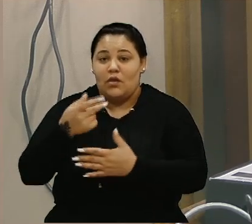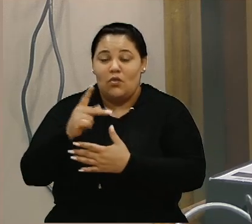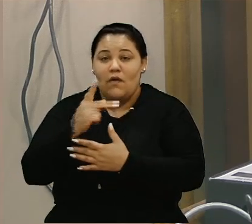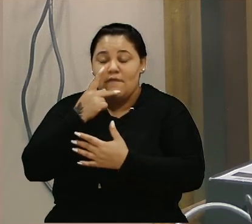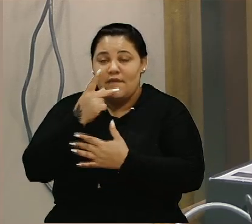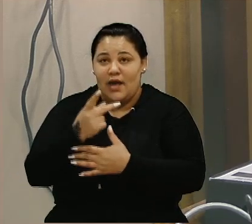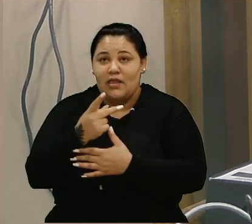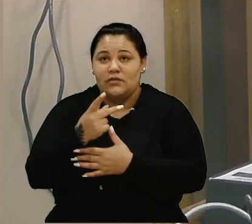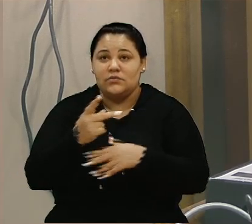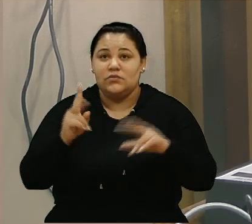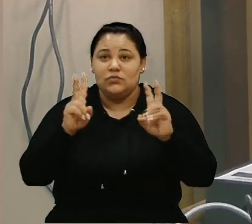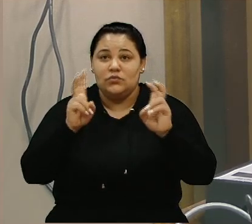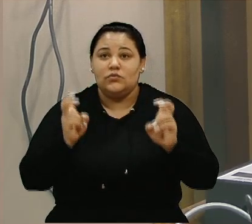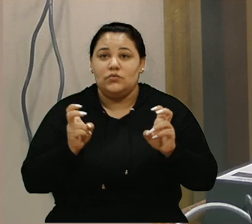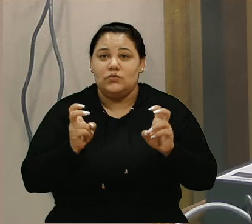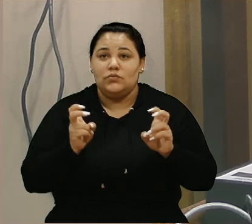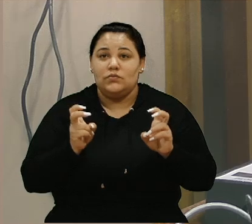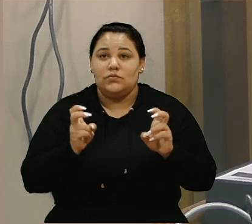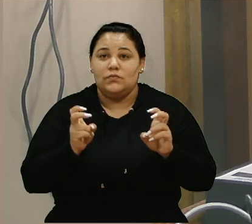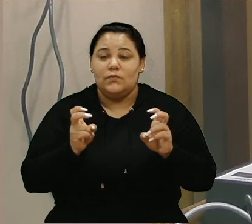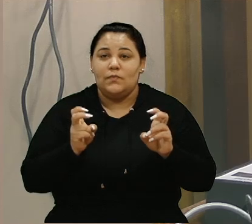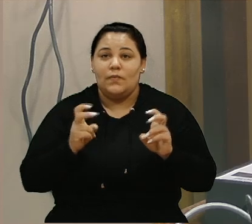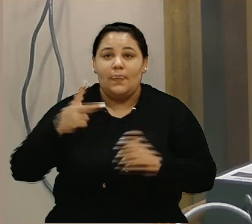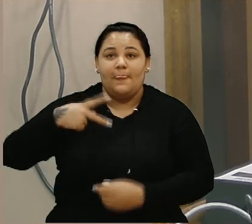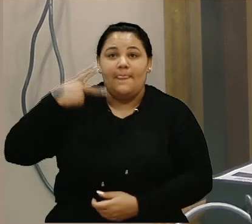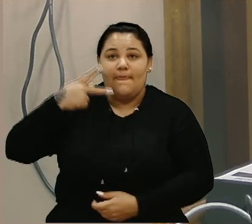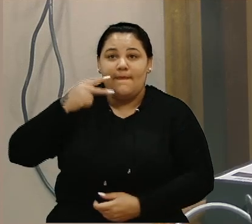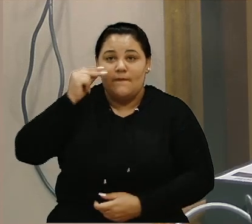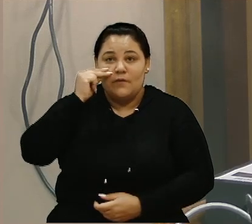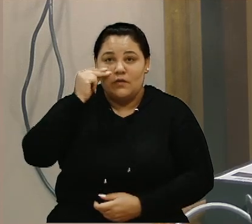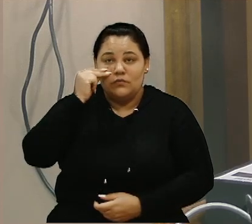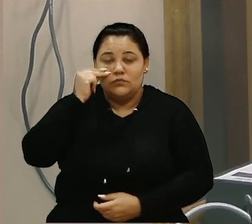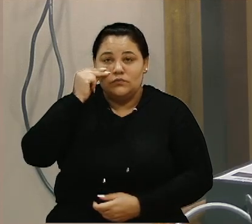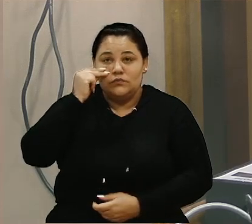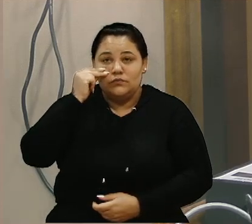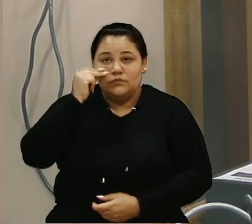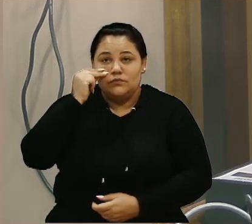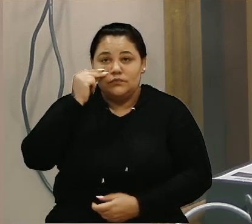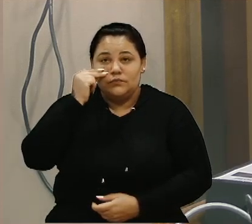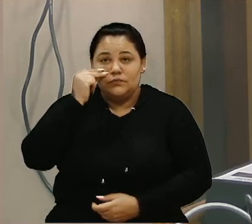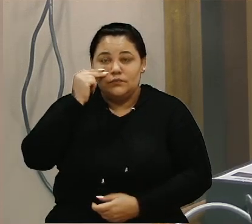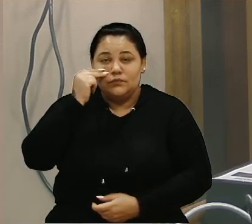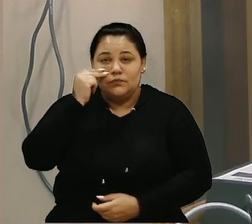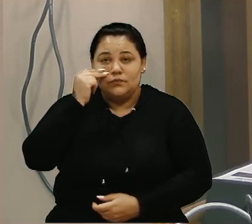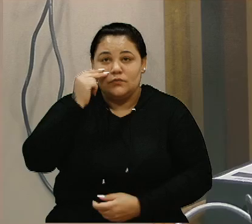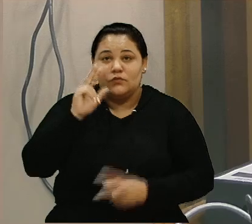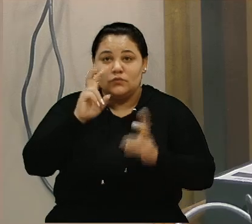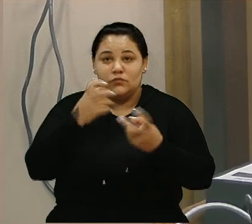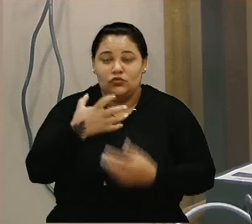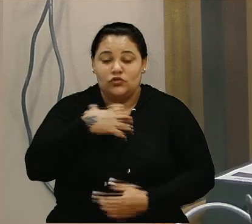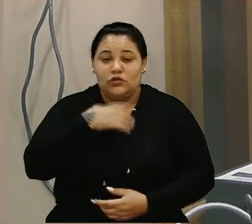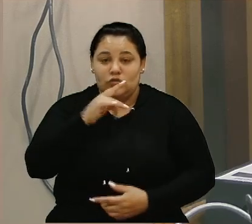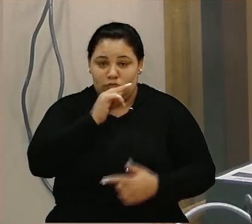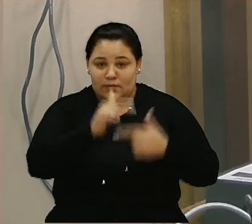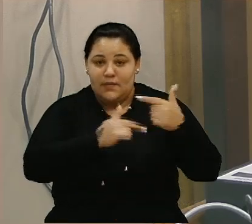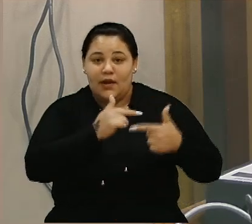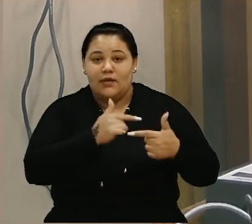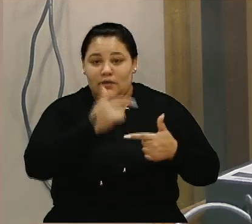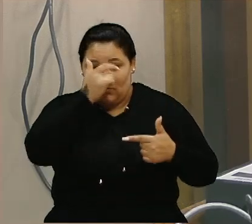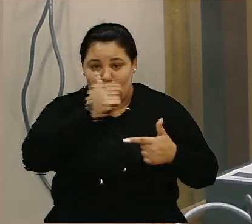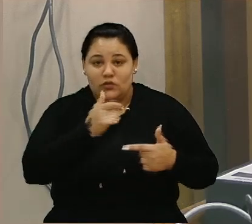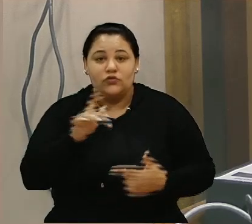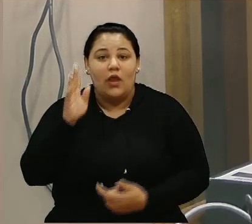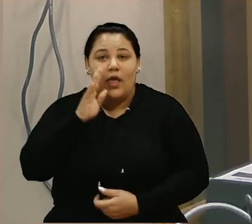senhor, vereador Cláudio, sobre a forma que o senhor trabalha, que eu acho bonito. O que eu não